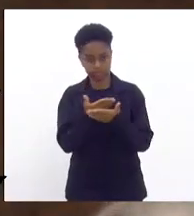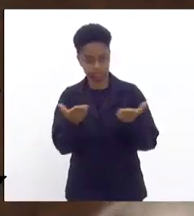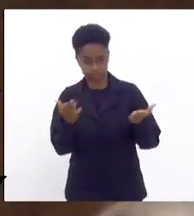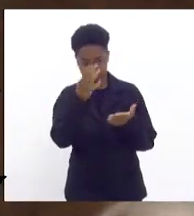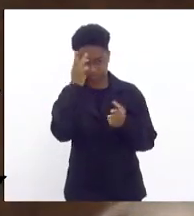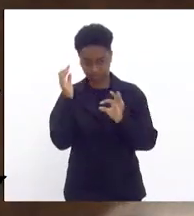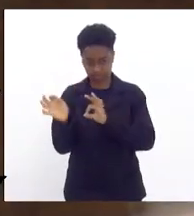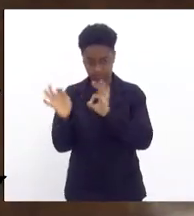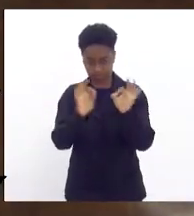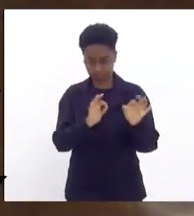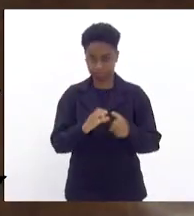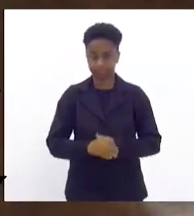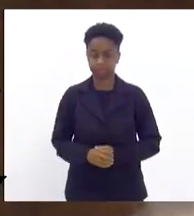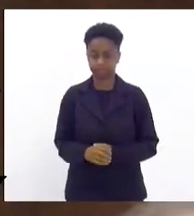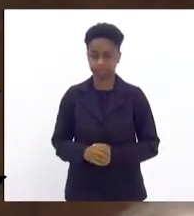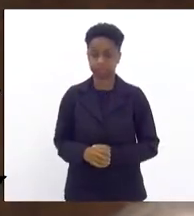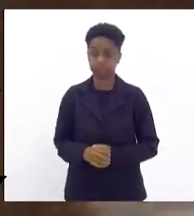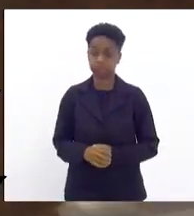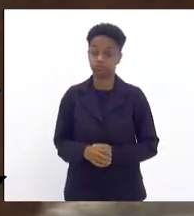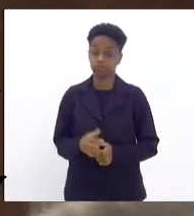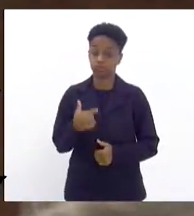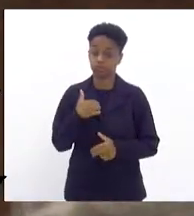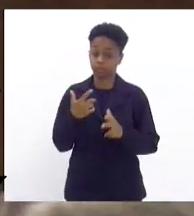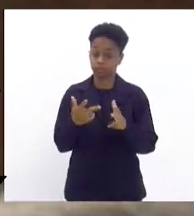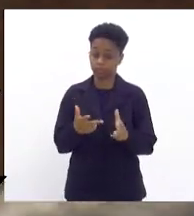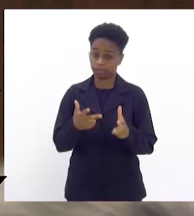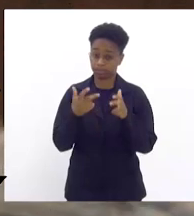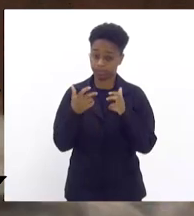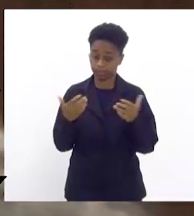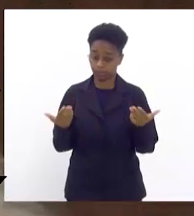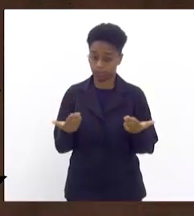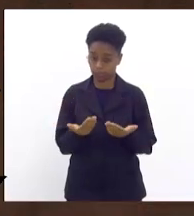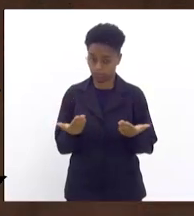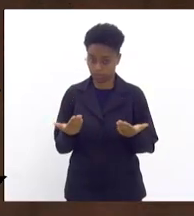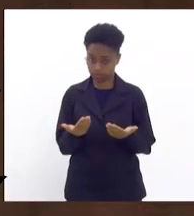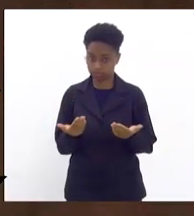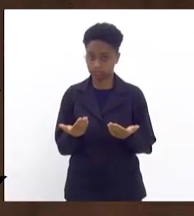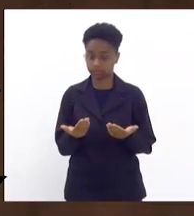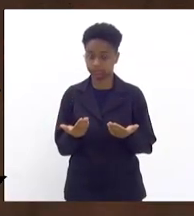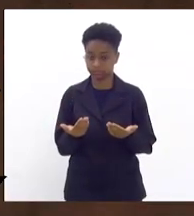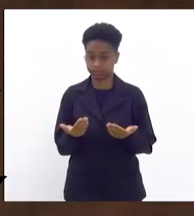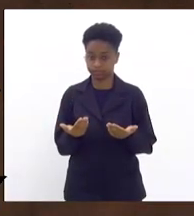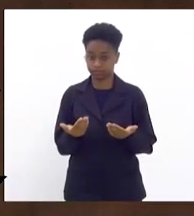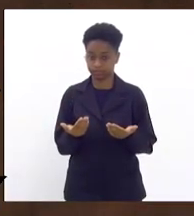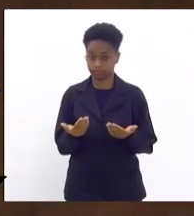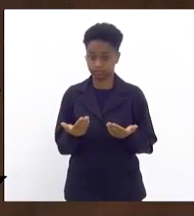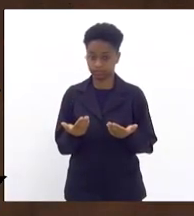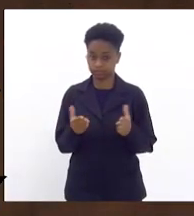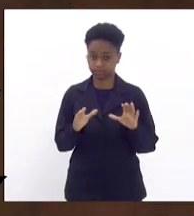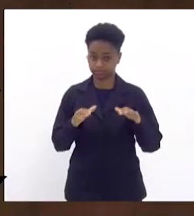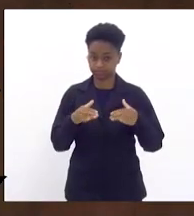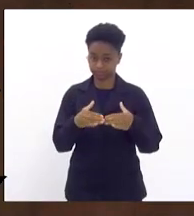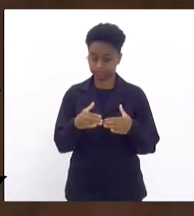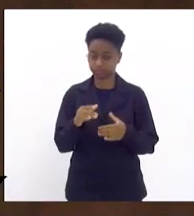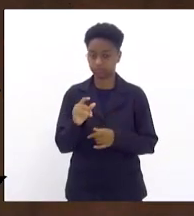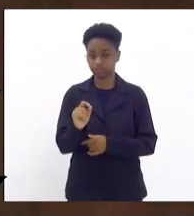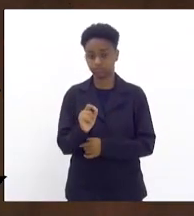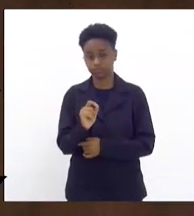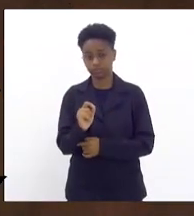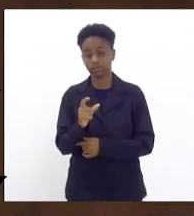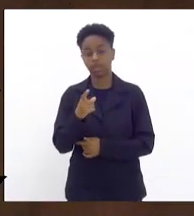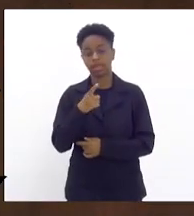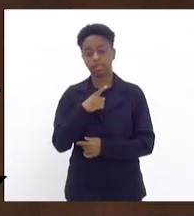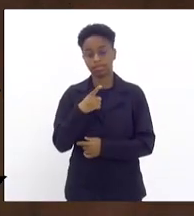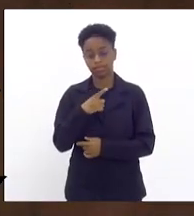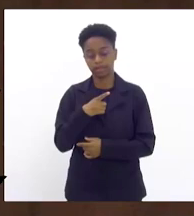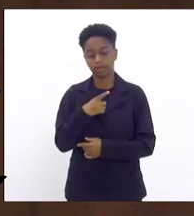ouvintes. O que eu vejo aqui hoje, aqui nessa comissão, é que existe um